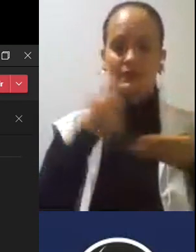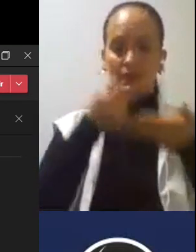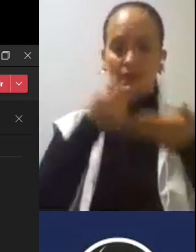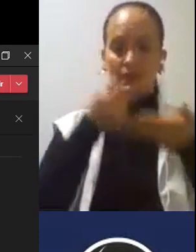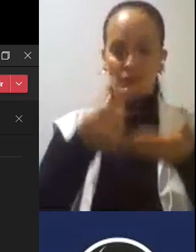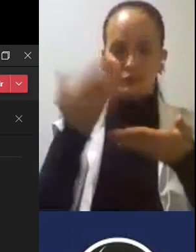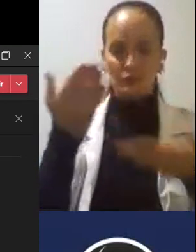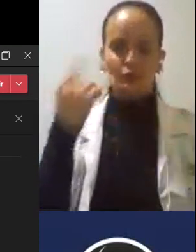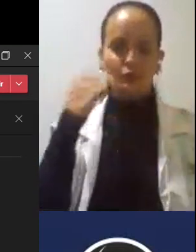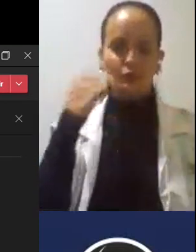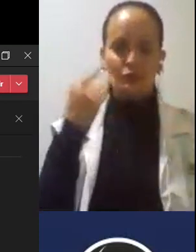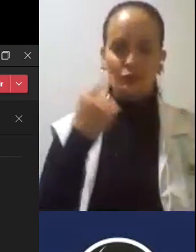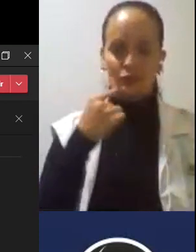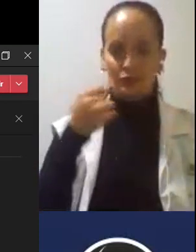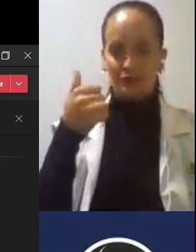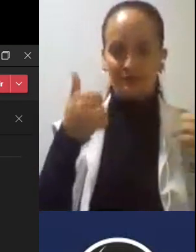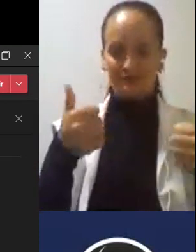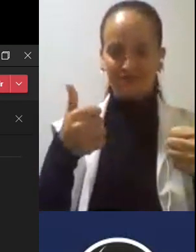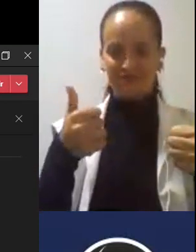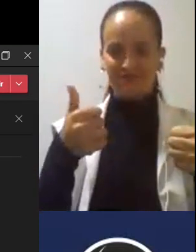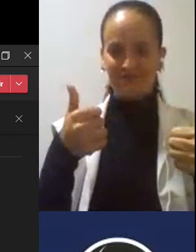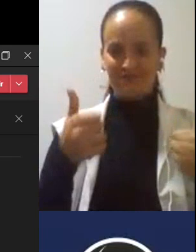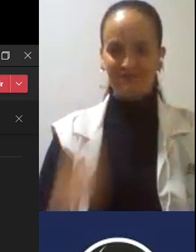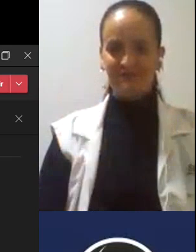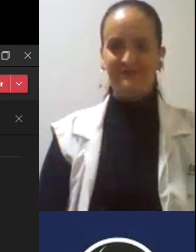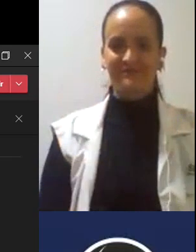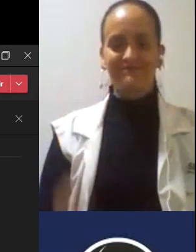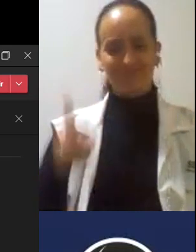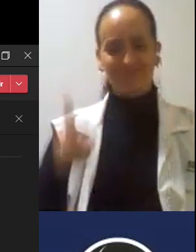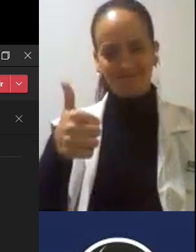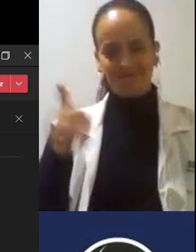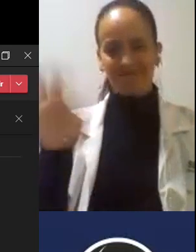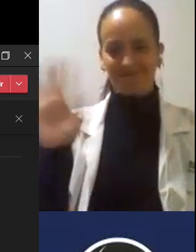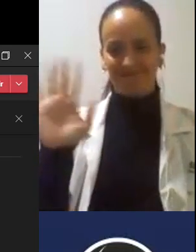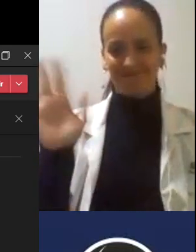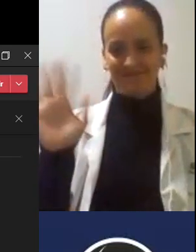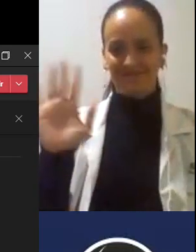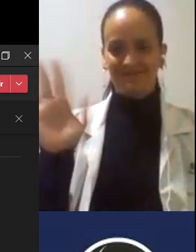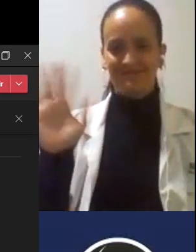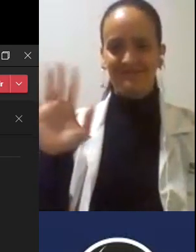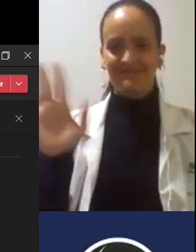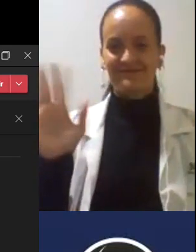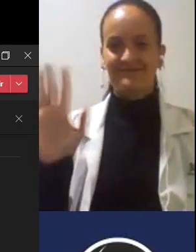Luiz Felipe. Muito obrigado, Cíntia. Boa noite, pessoal.